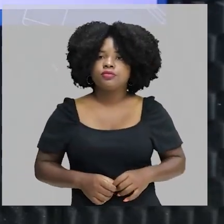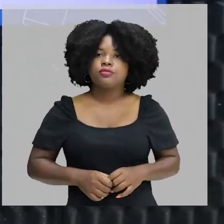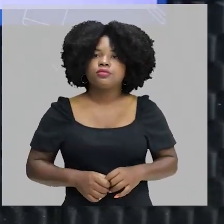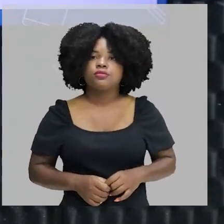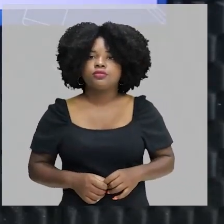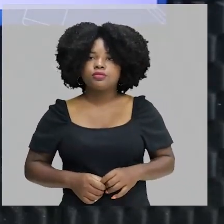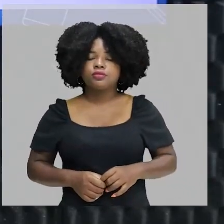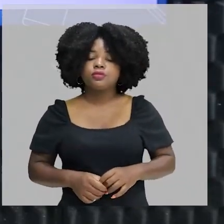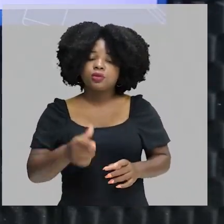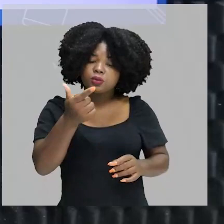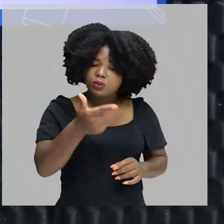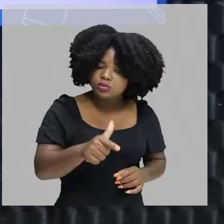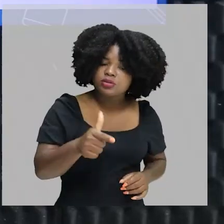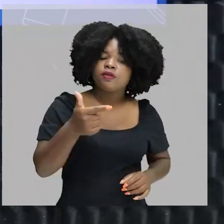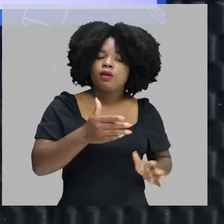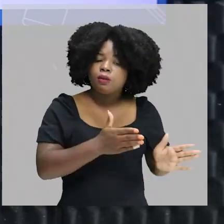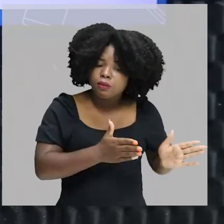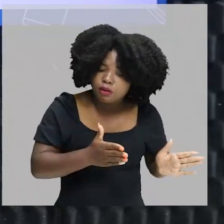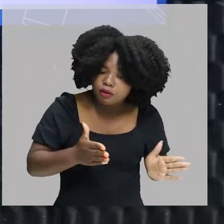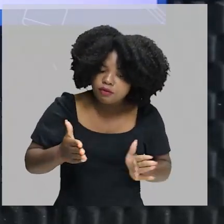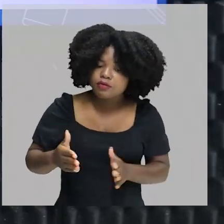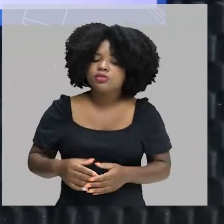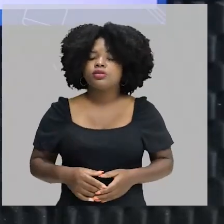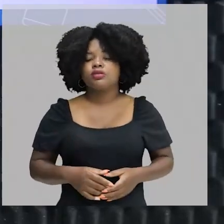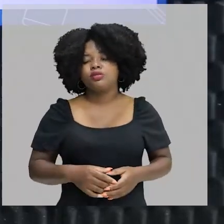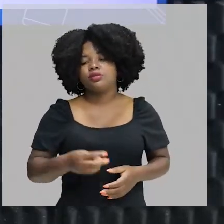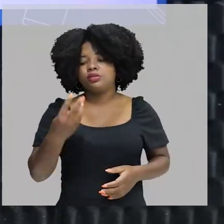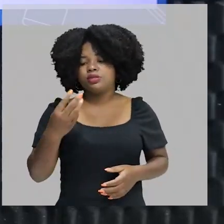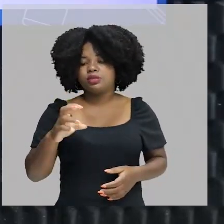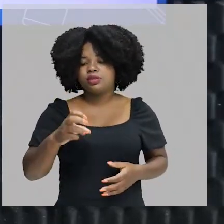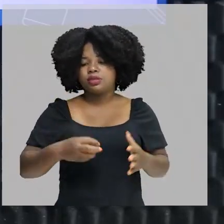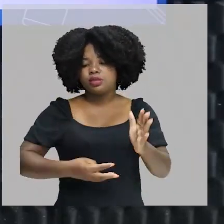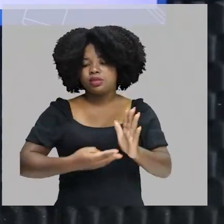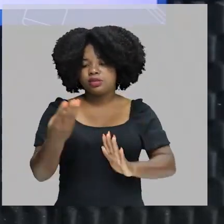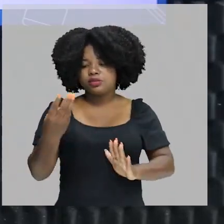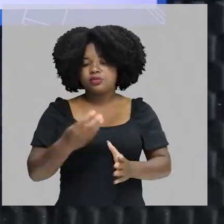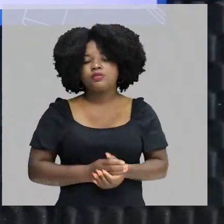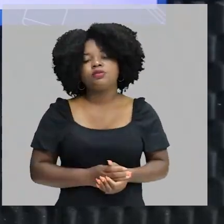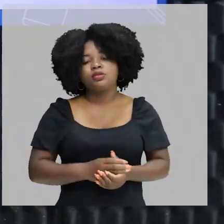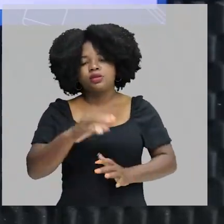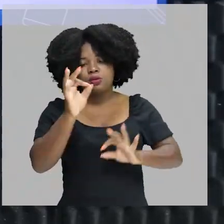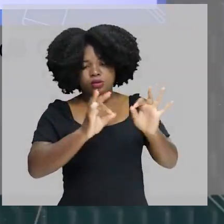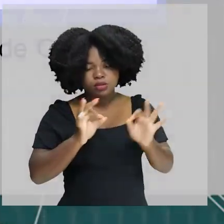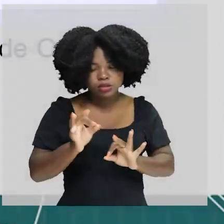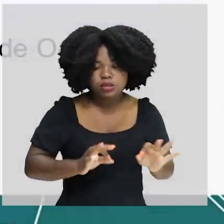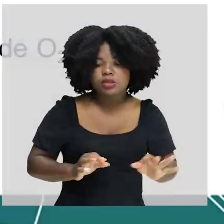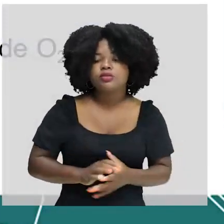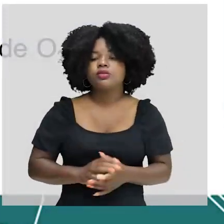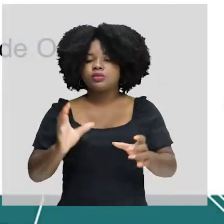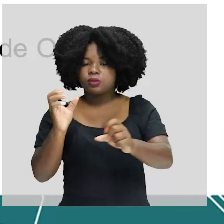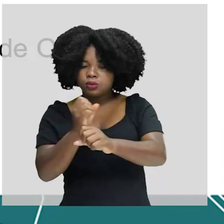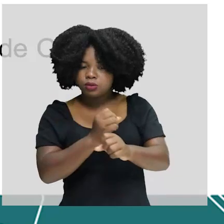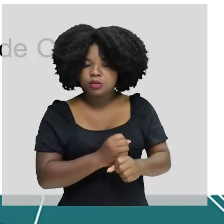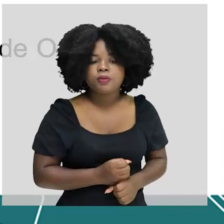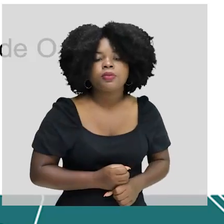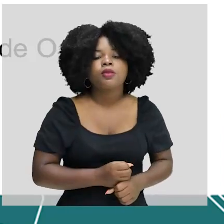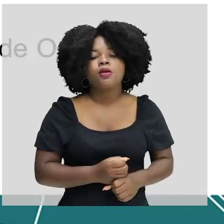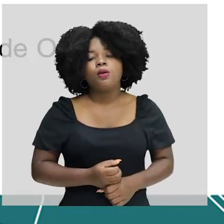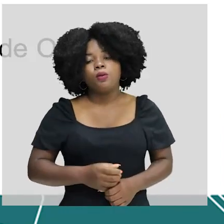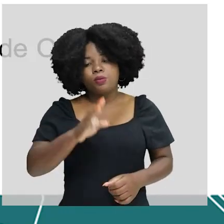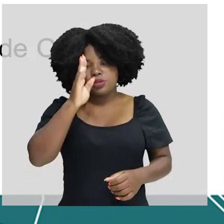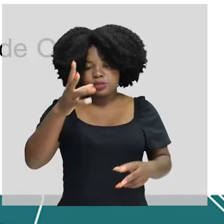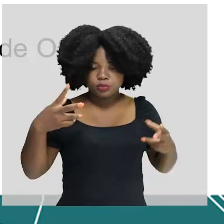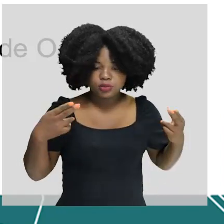se repetíssemos, certo, 3 vezes o cálculo. É o mesmo princípio, só que como são 2, 3 perguntas, a gente